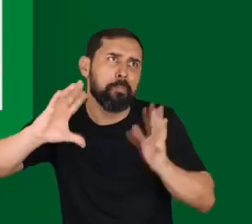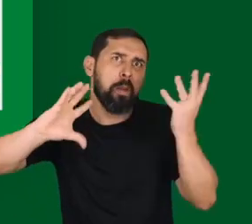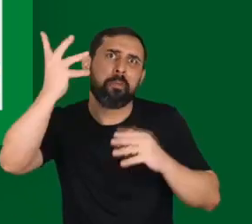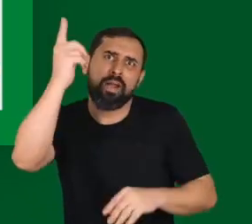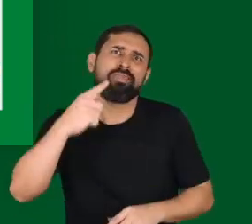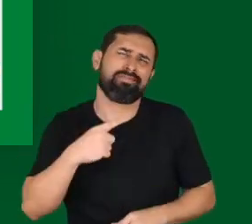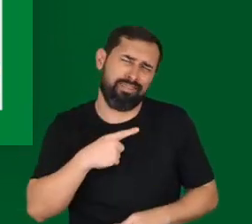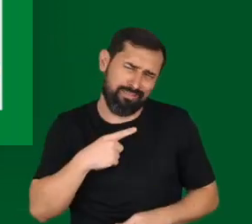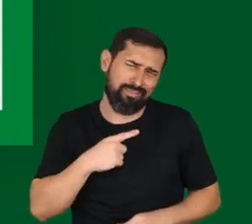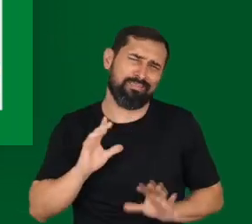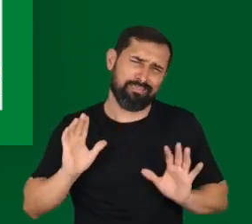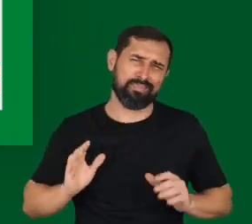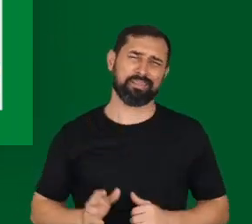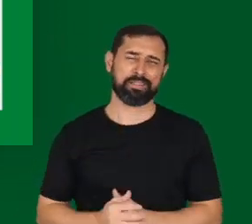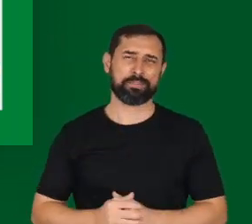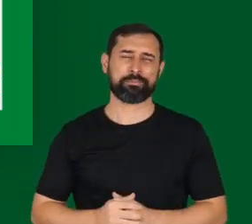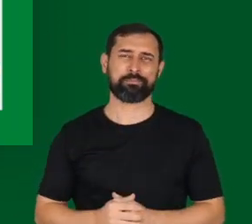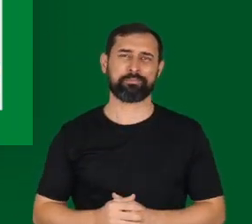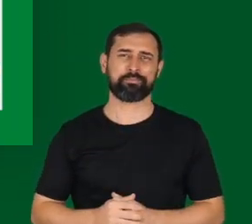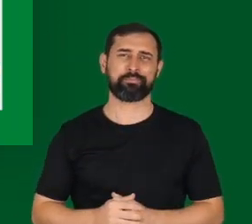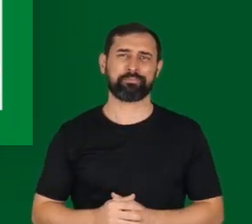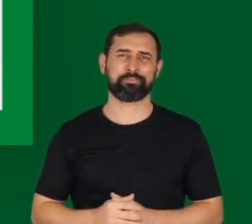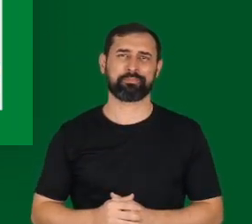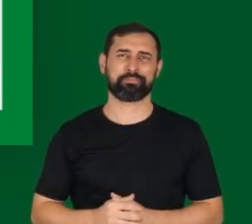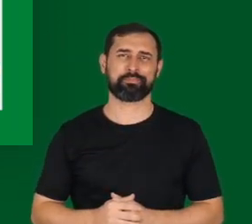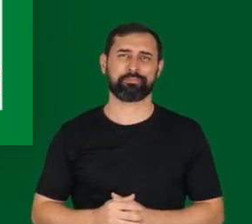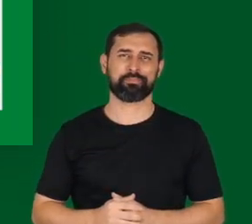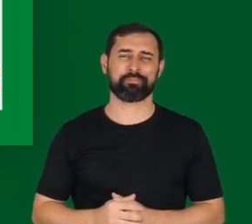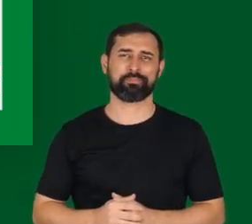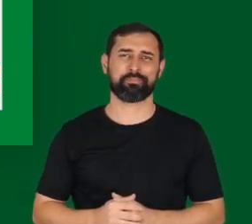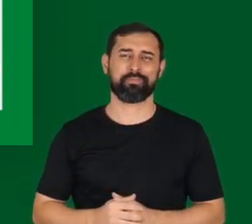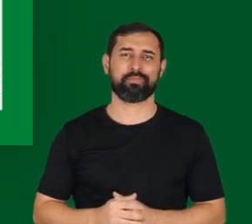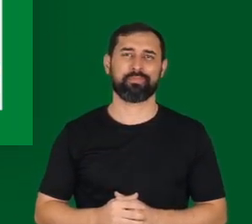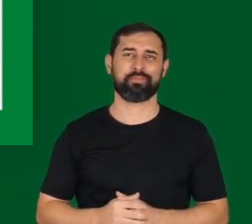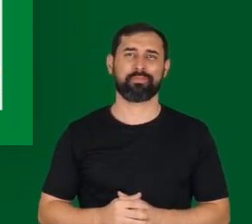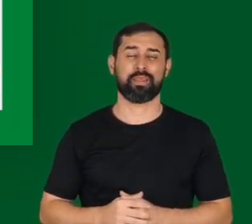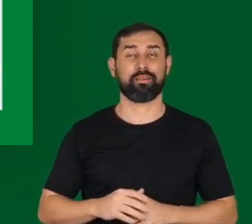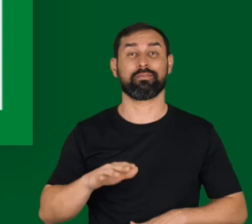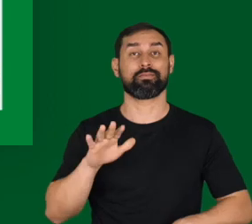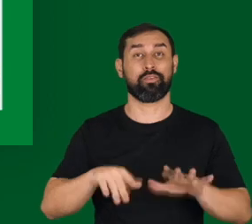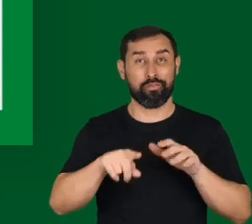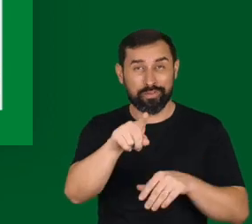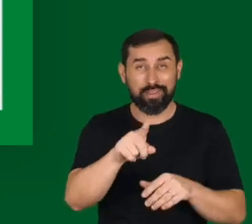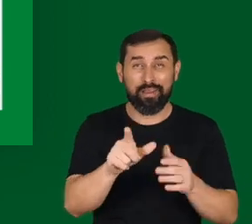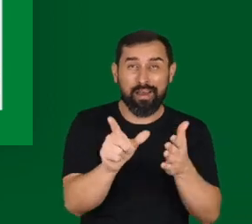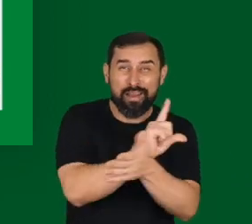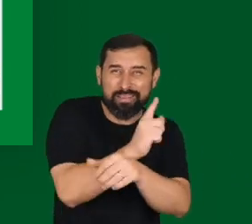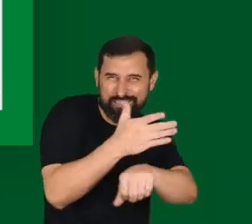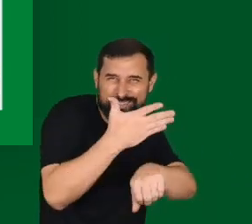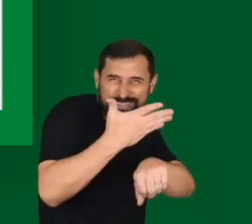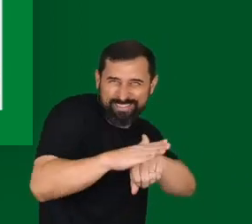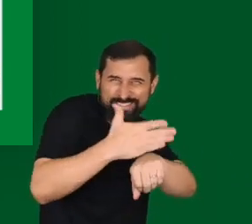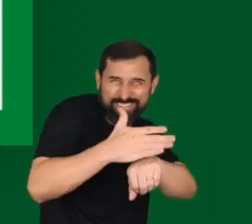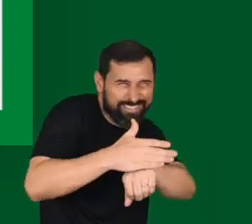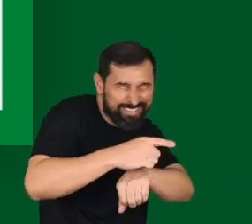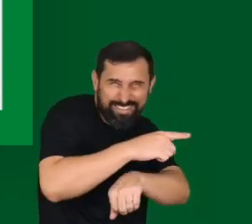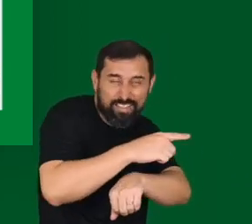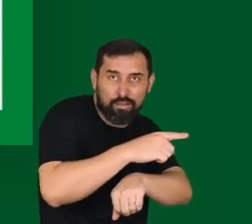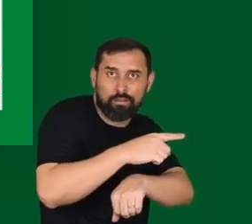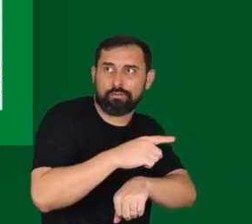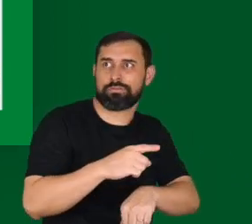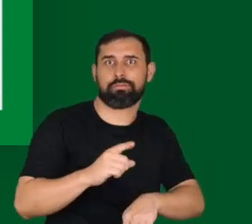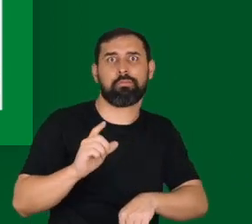esse tipo de vítima, né? Quem teve a oportunidade aí de passar no estágio pelo